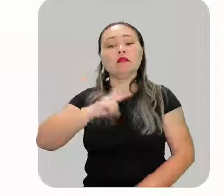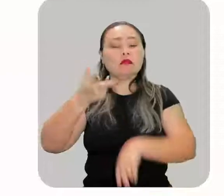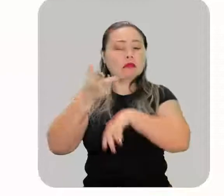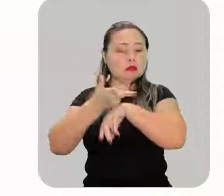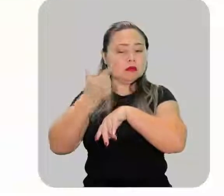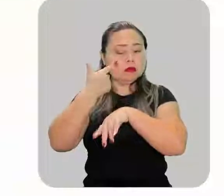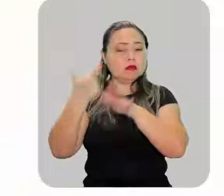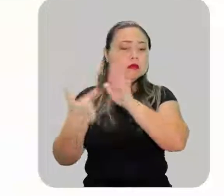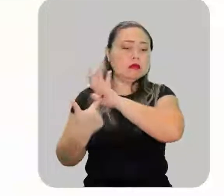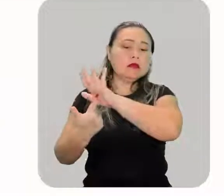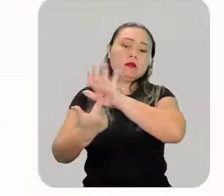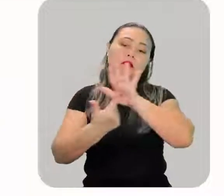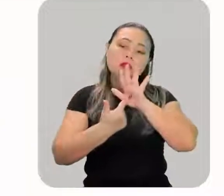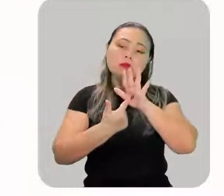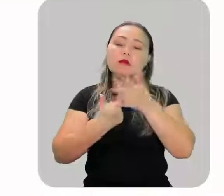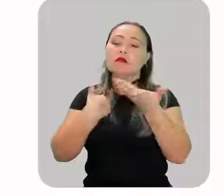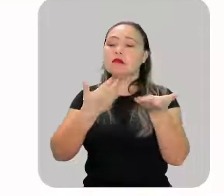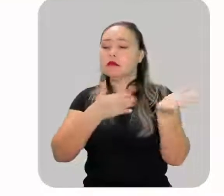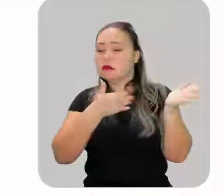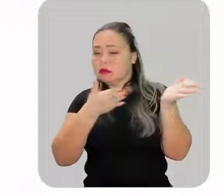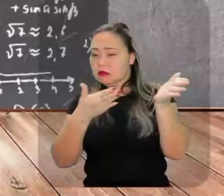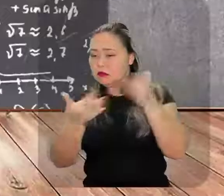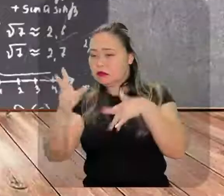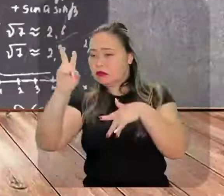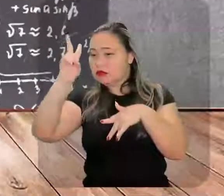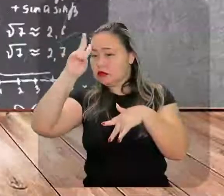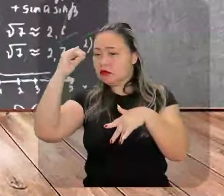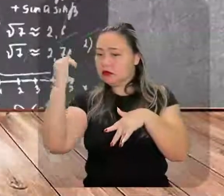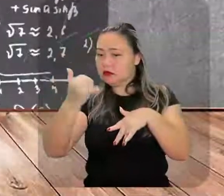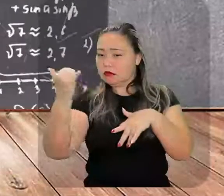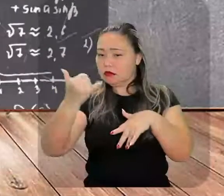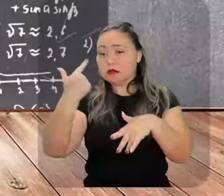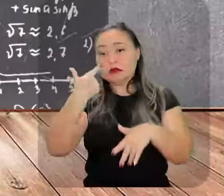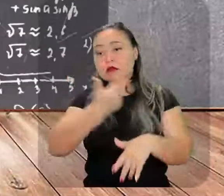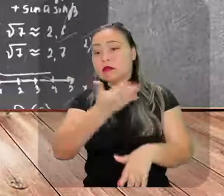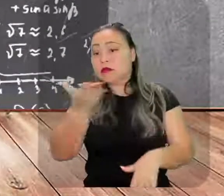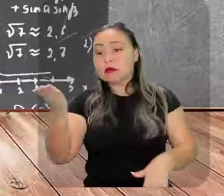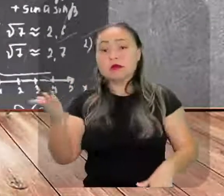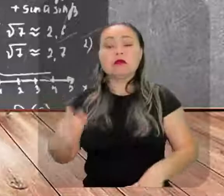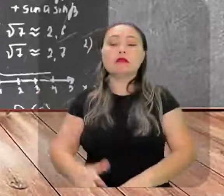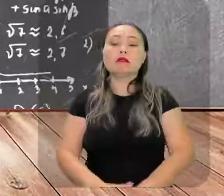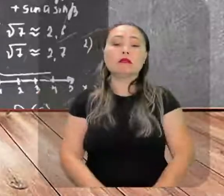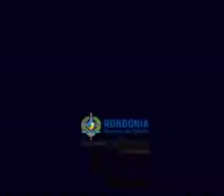aí que vai mostrar para vocês e vai contar essa história direitinho. Vamos ver.